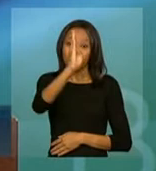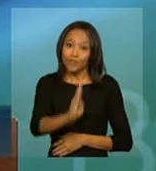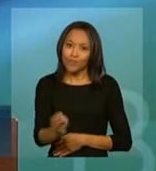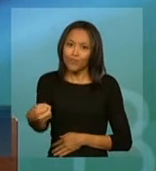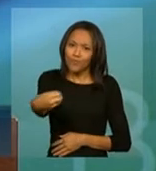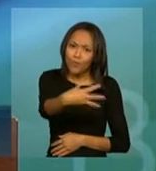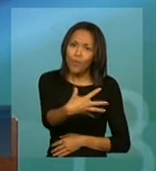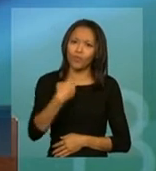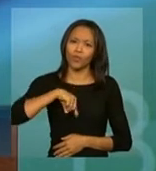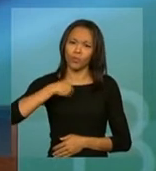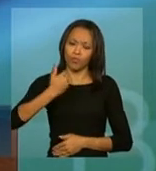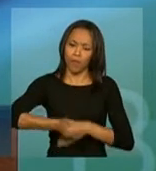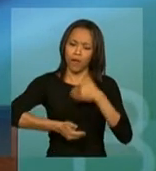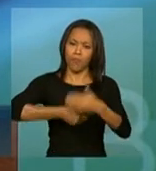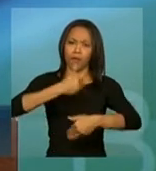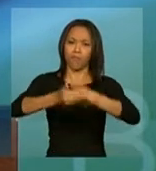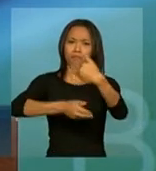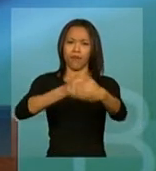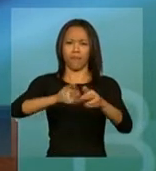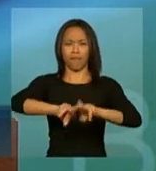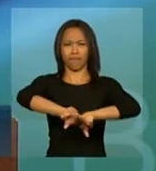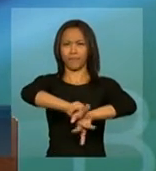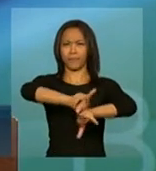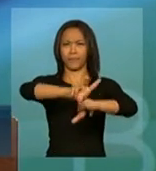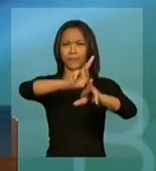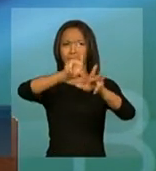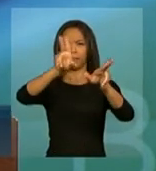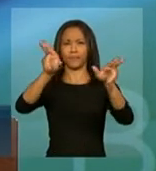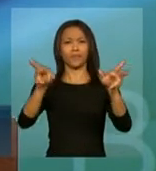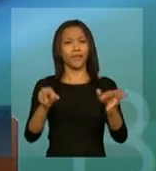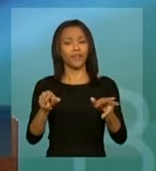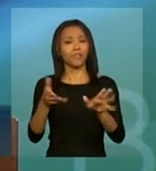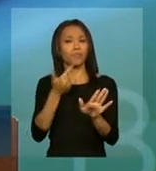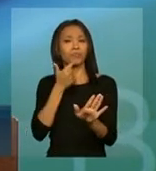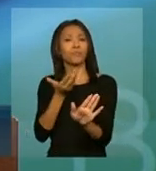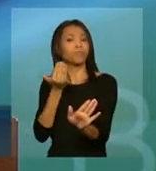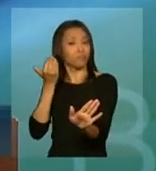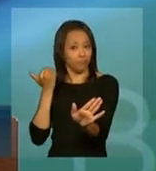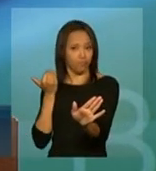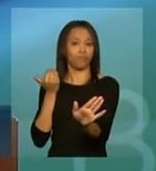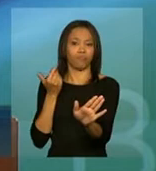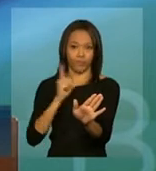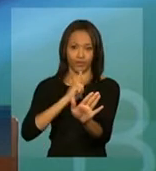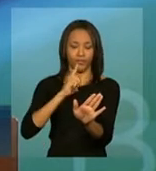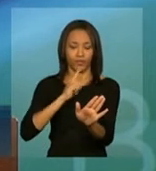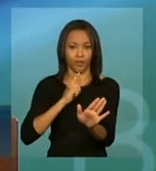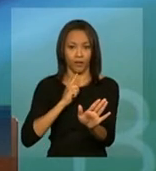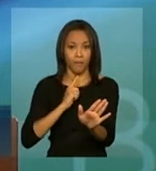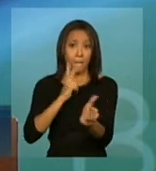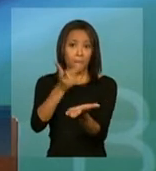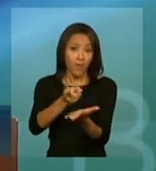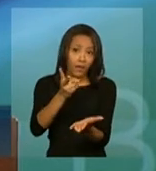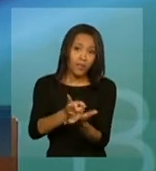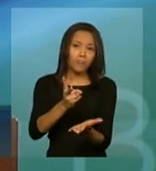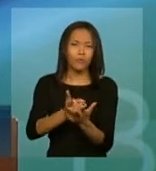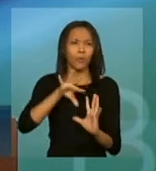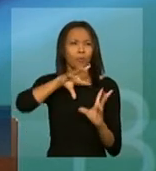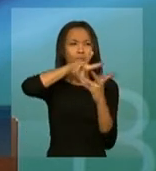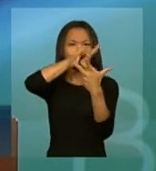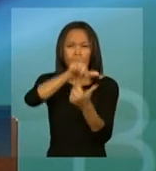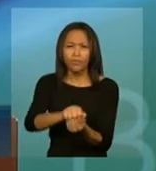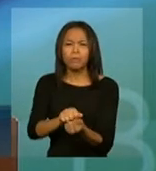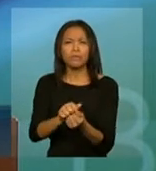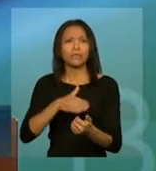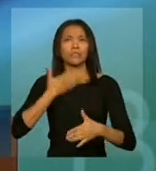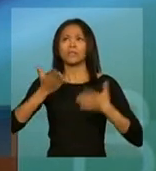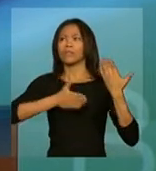estamos construindo, é muito distinto do país que tínhamos até pouco tempo. Mesmo em um cenário internacional de grandes